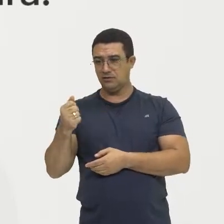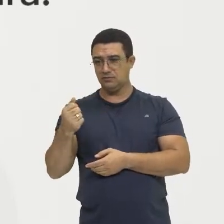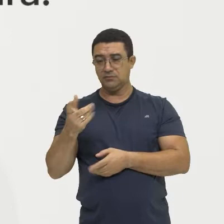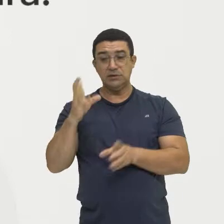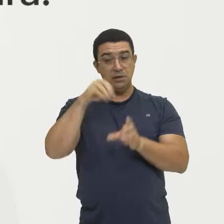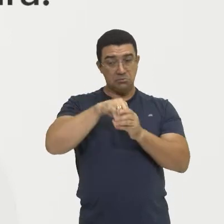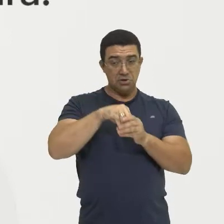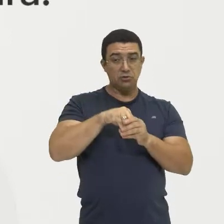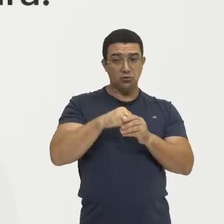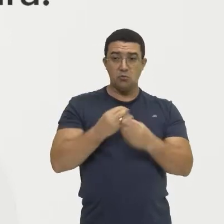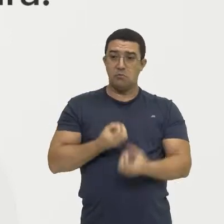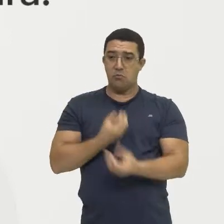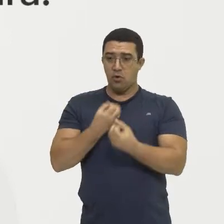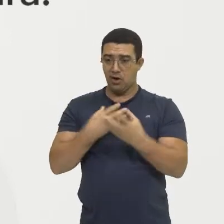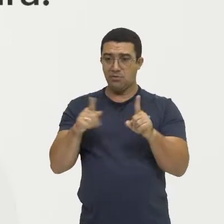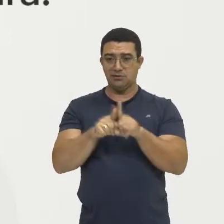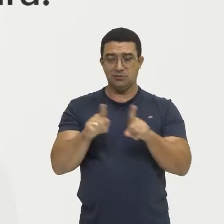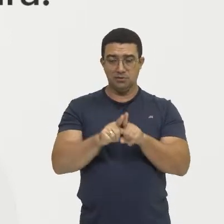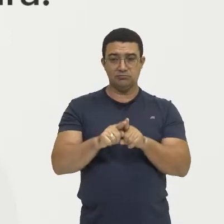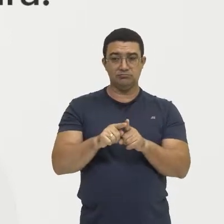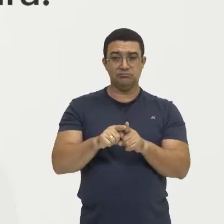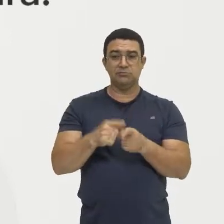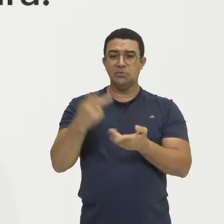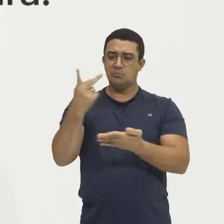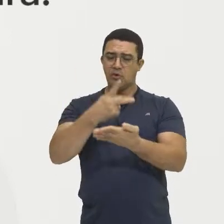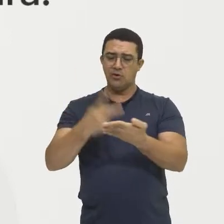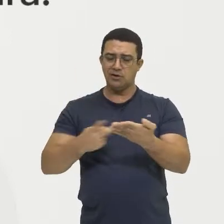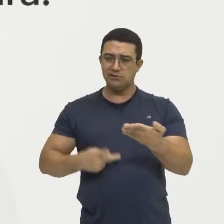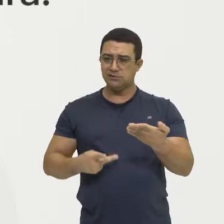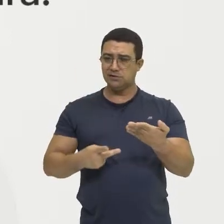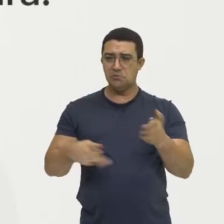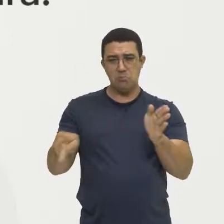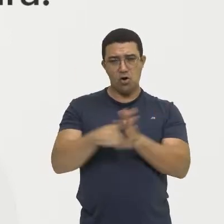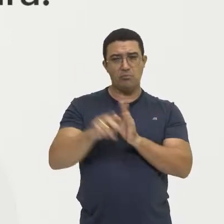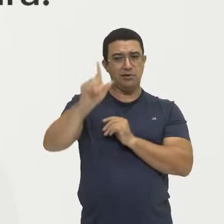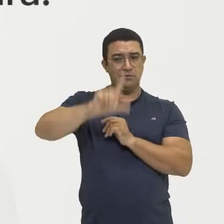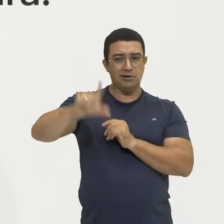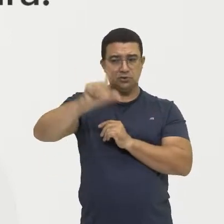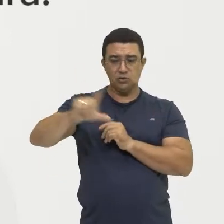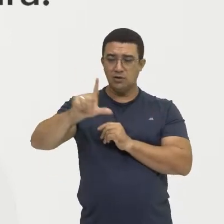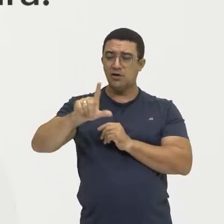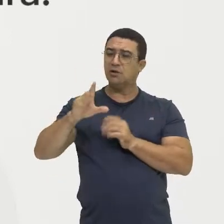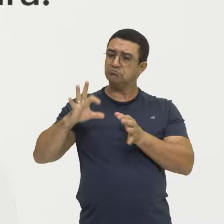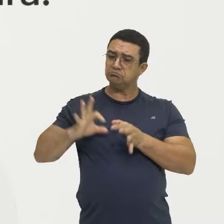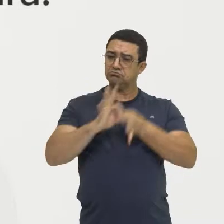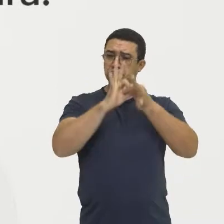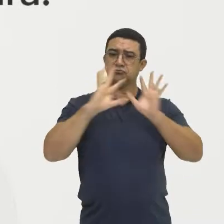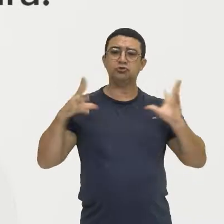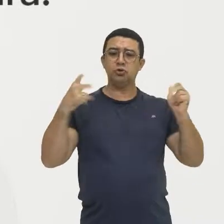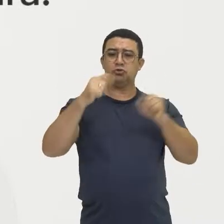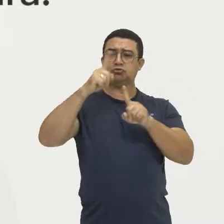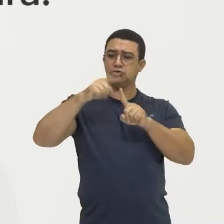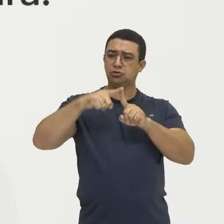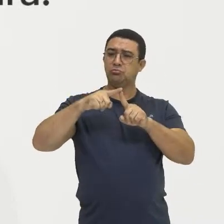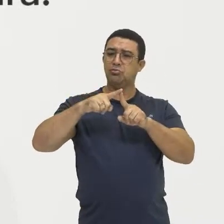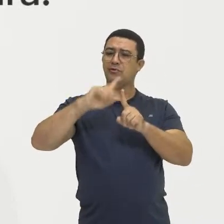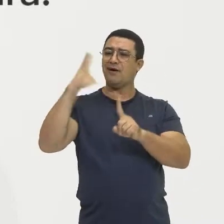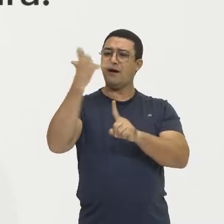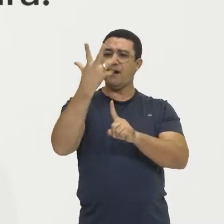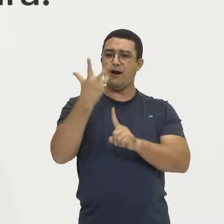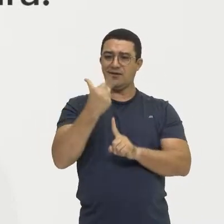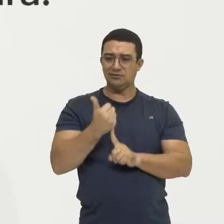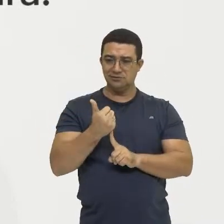da literatura, e sim de todas essas outras formas de arte. Por quê? Porque a poesia é